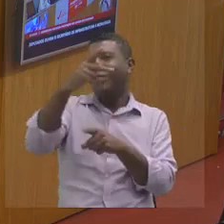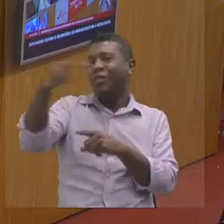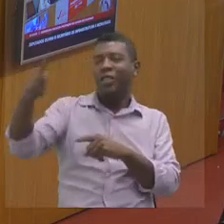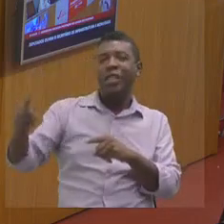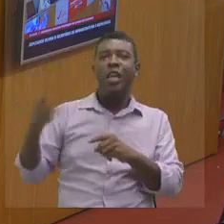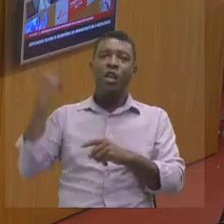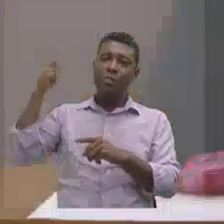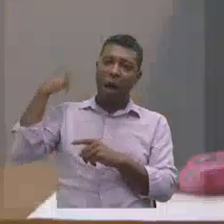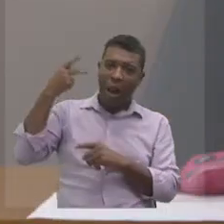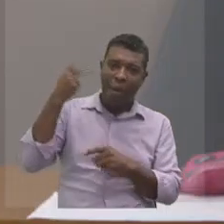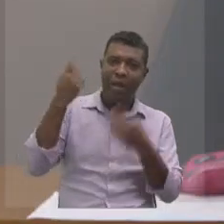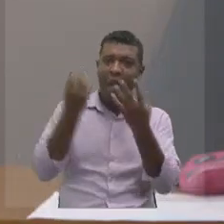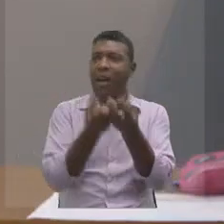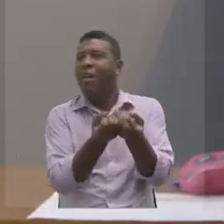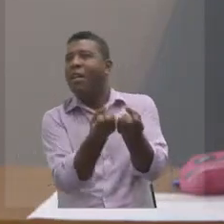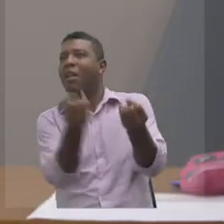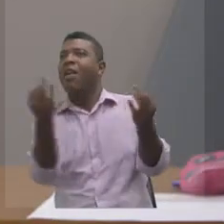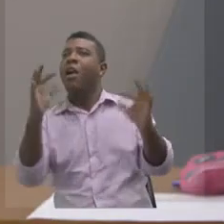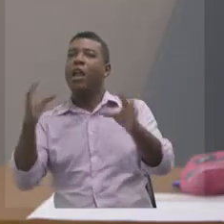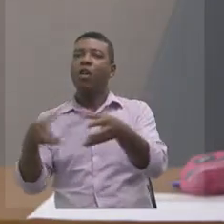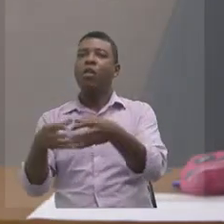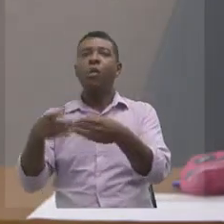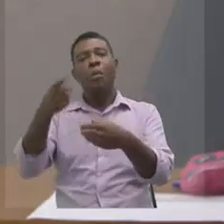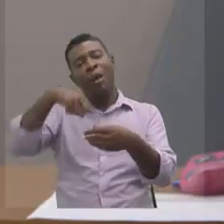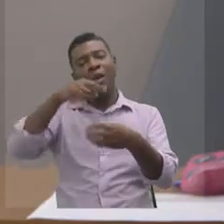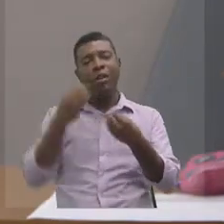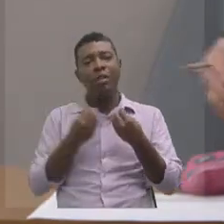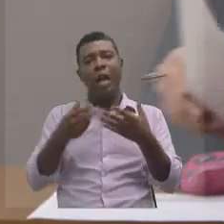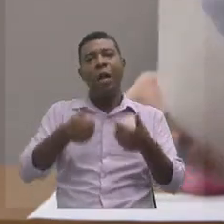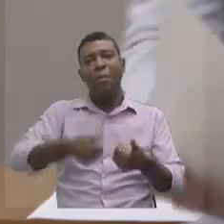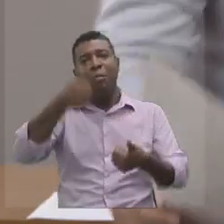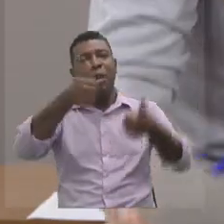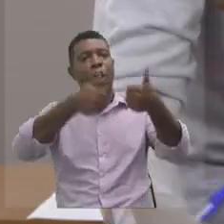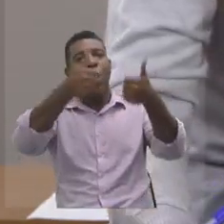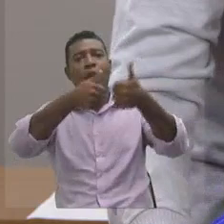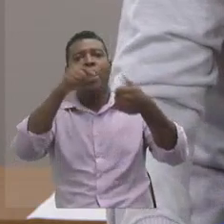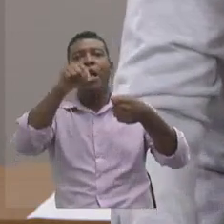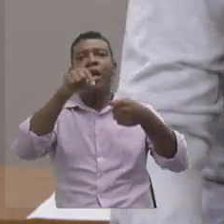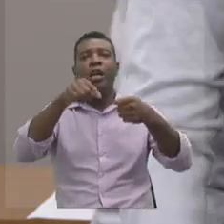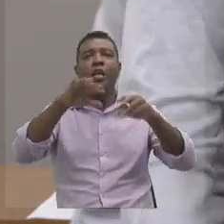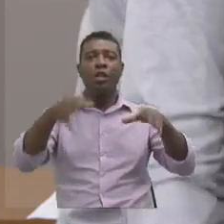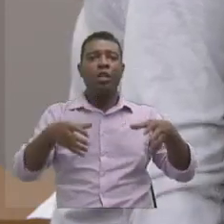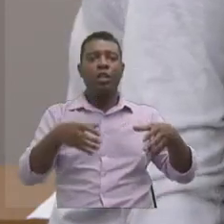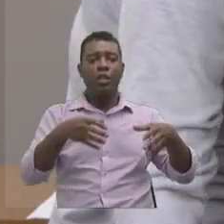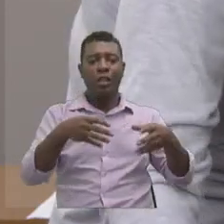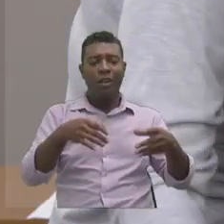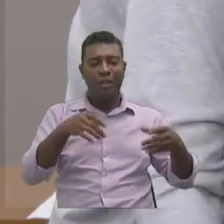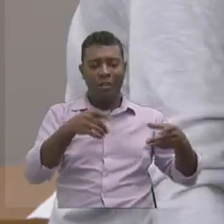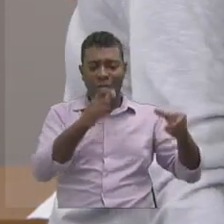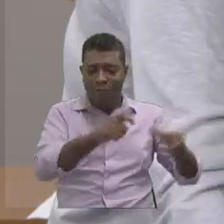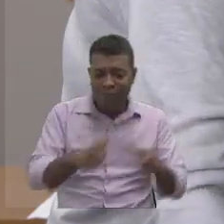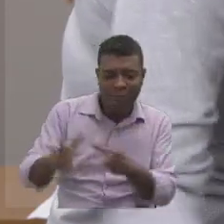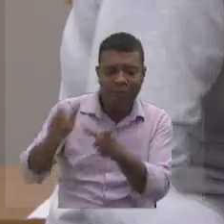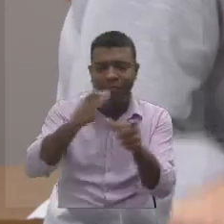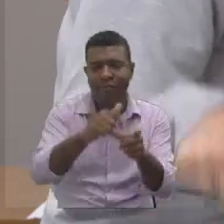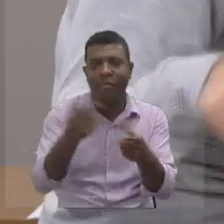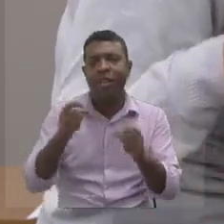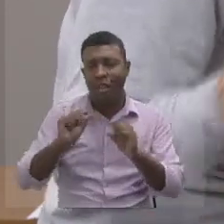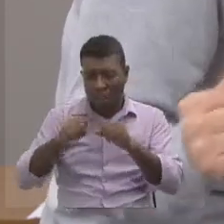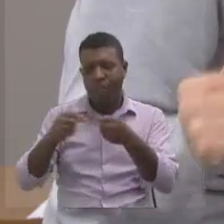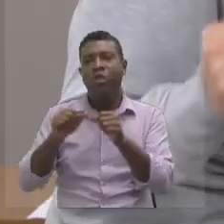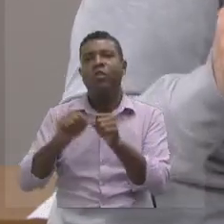também priorizar esses trechos então agradeço estamos nesse esforço aí de fazer cada vez mais obrigado